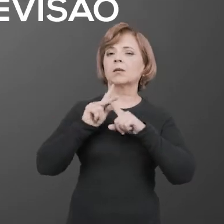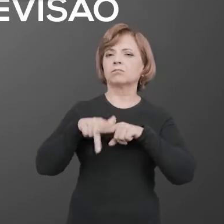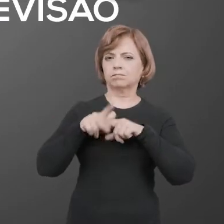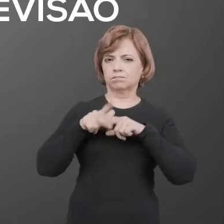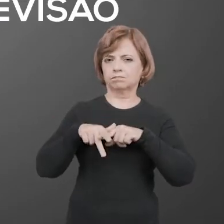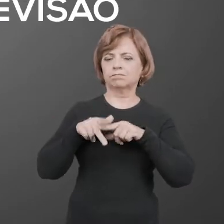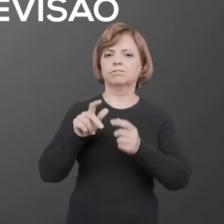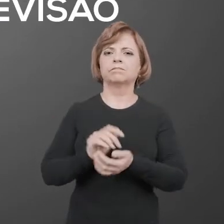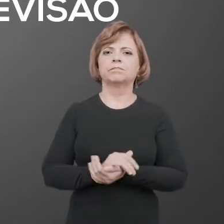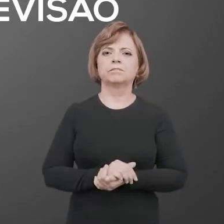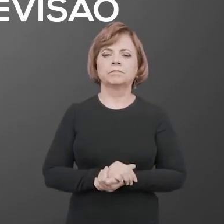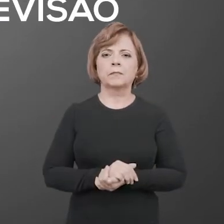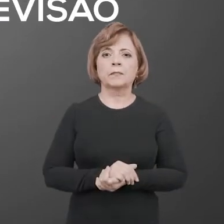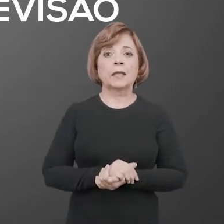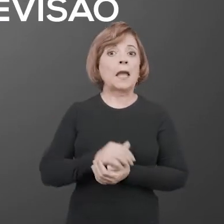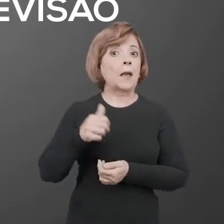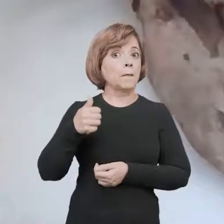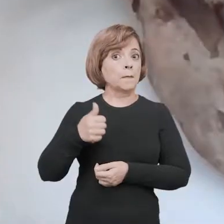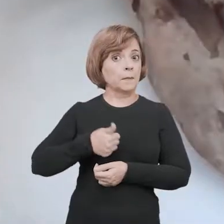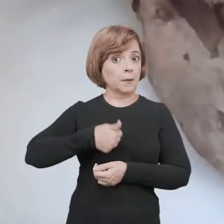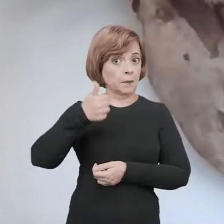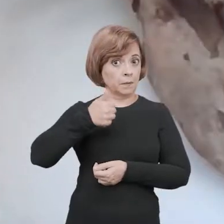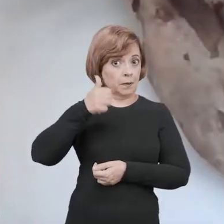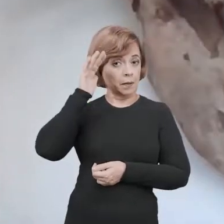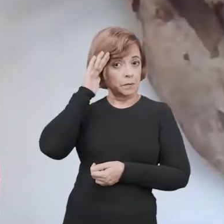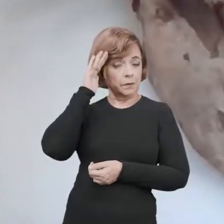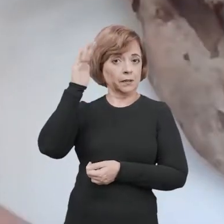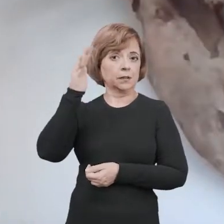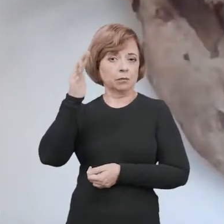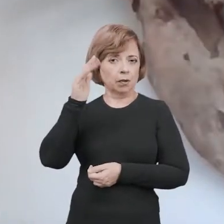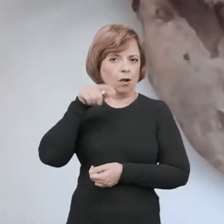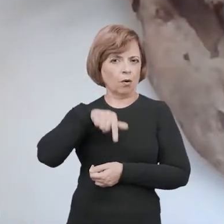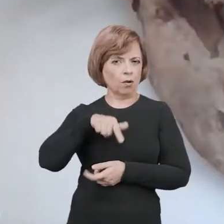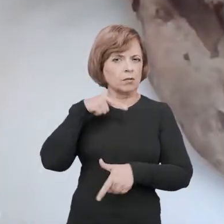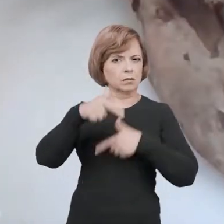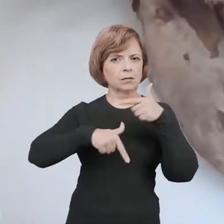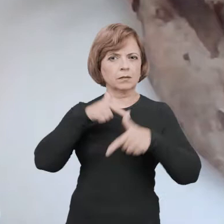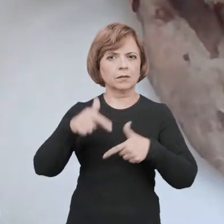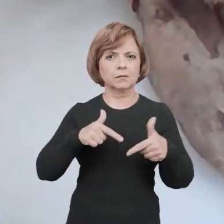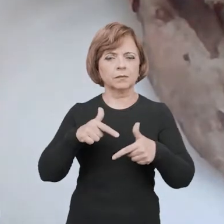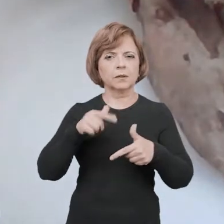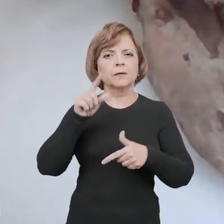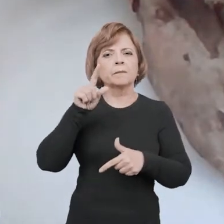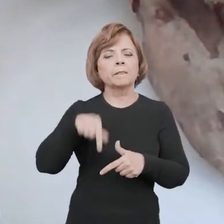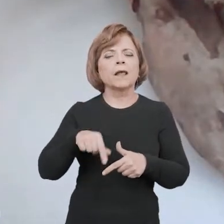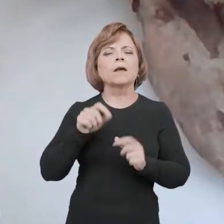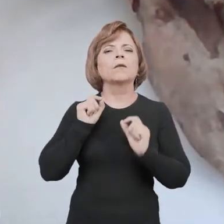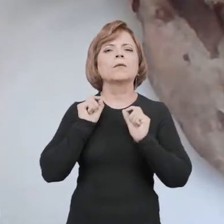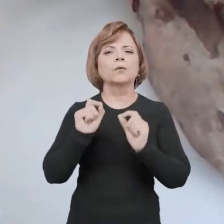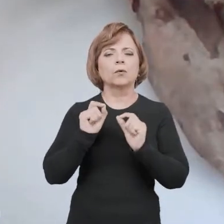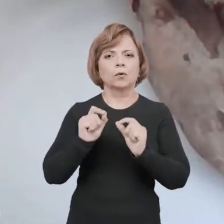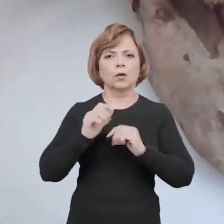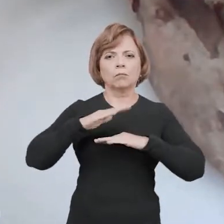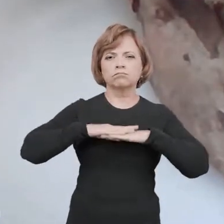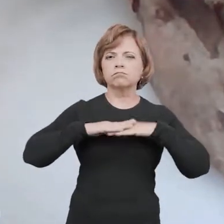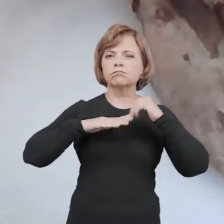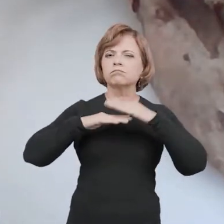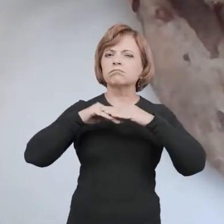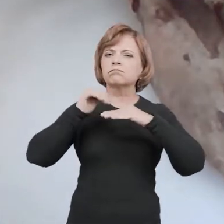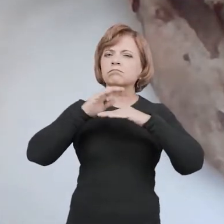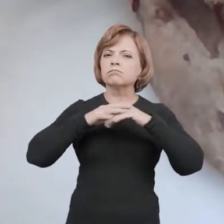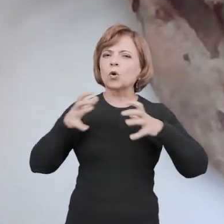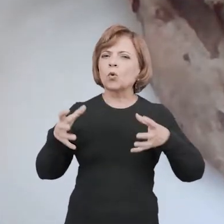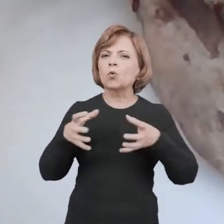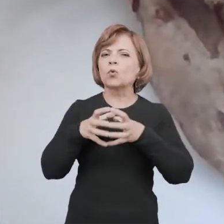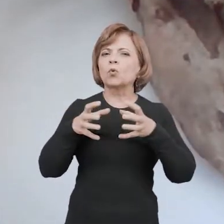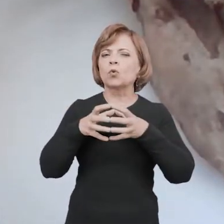Estado do Rio de Janeiro. A premissa maior dessa atuação foi exatamente a construção